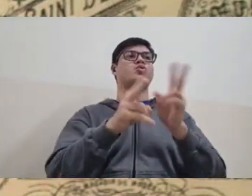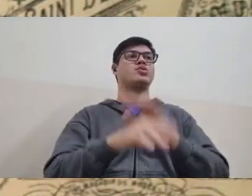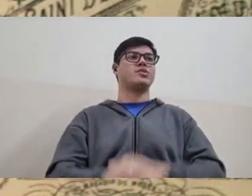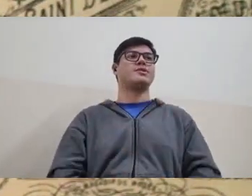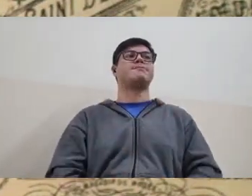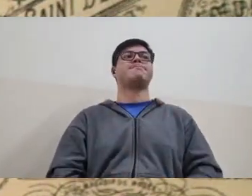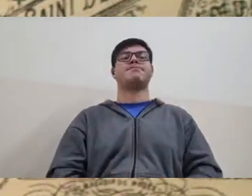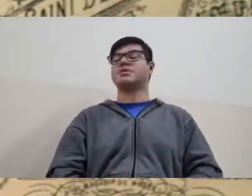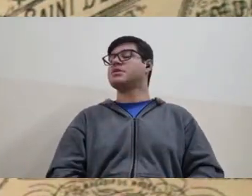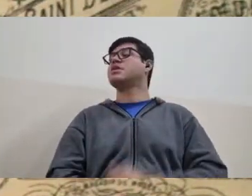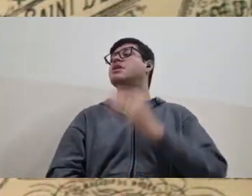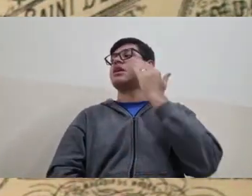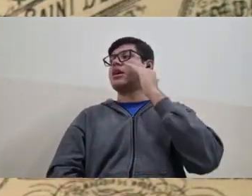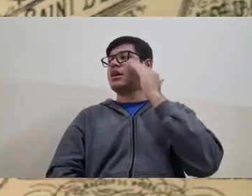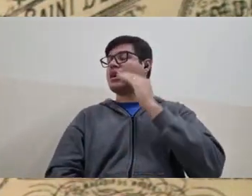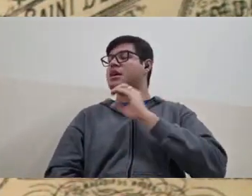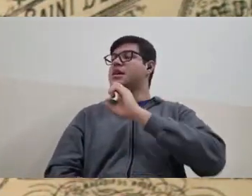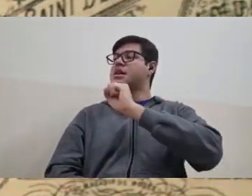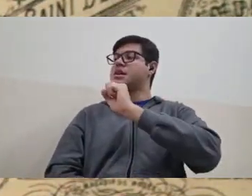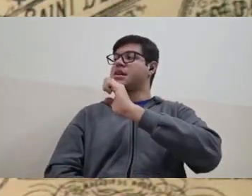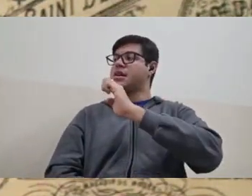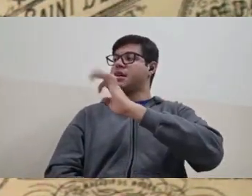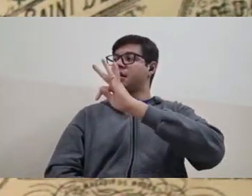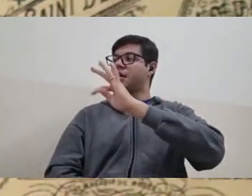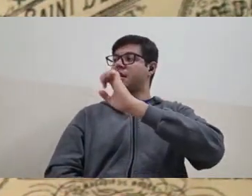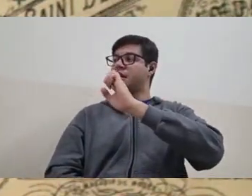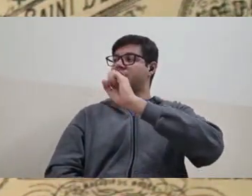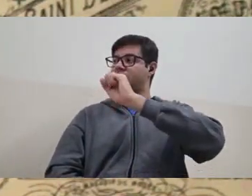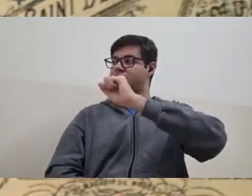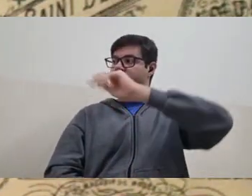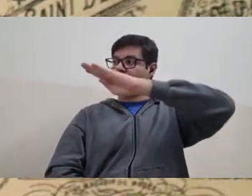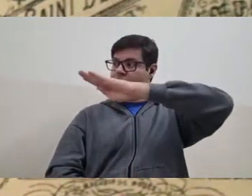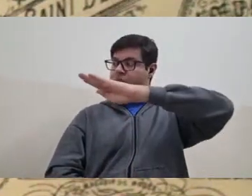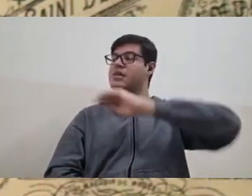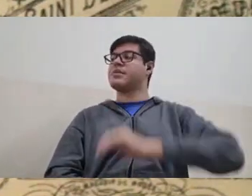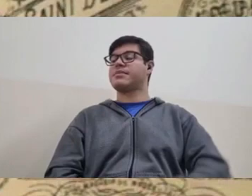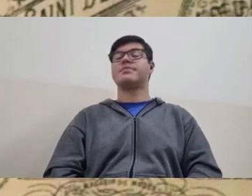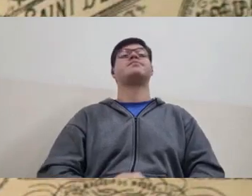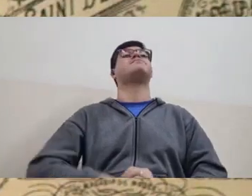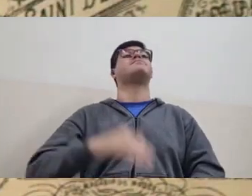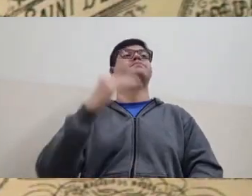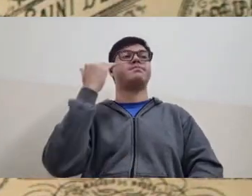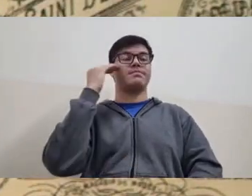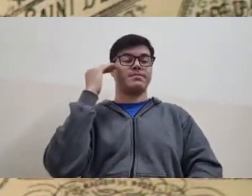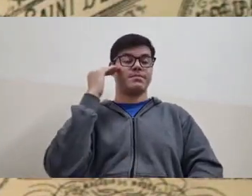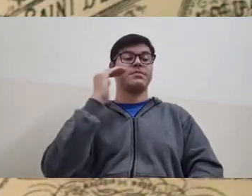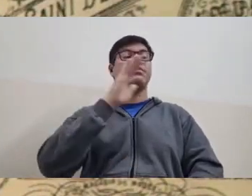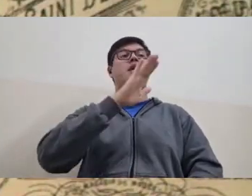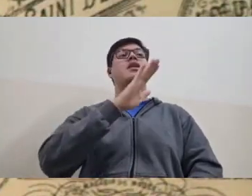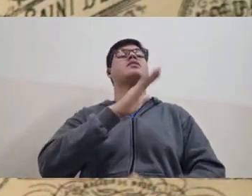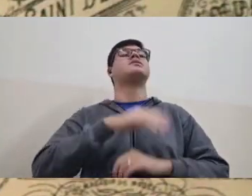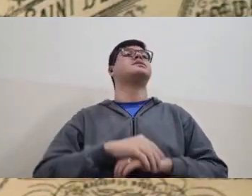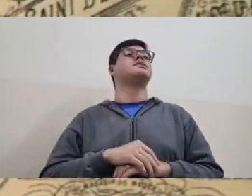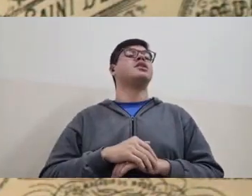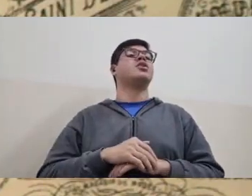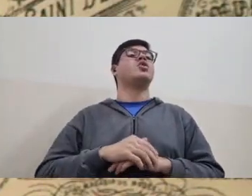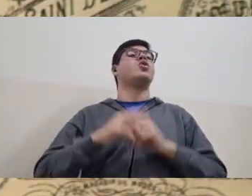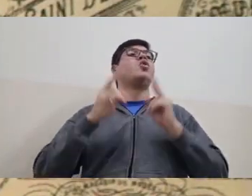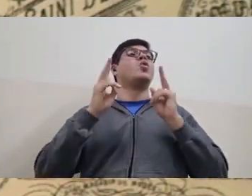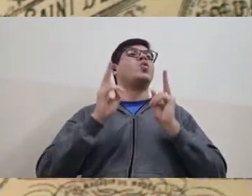tese. Isso ainda está numa discussão teórica dentro dos laboratórios, dentro da universidade. Só